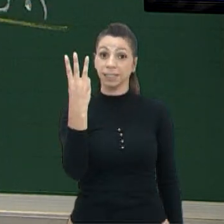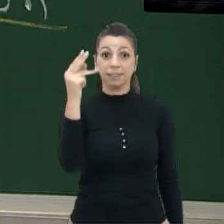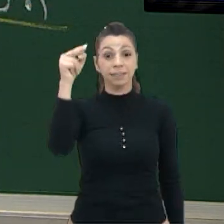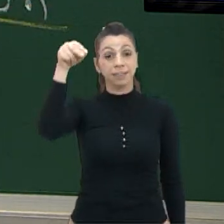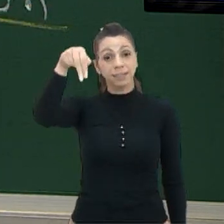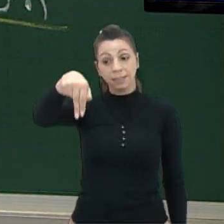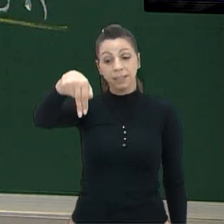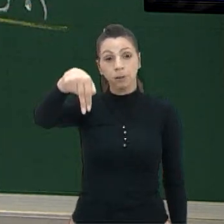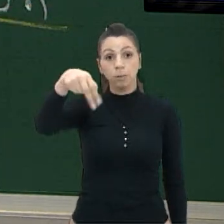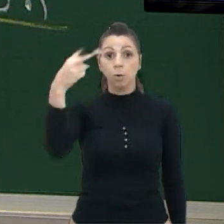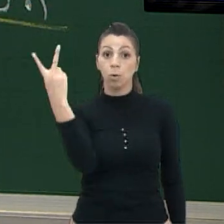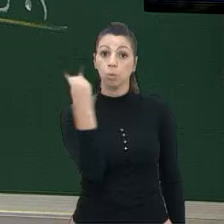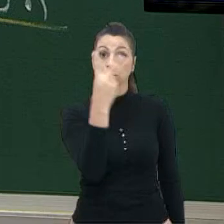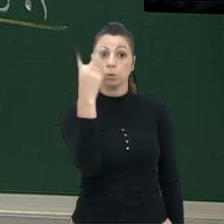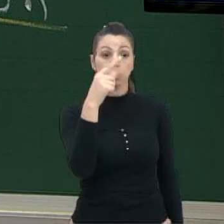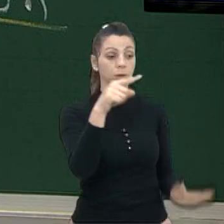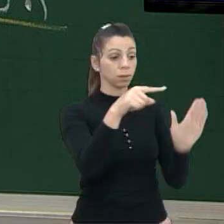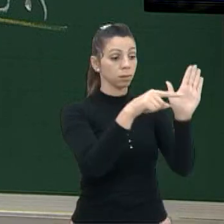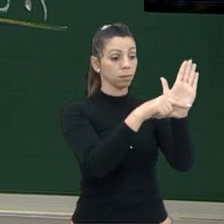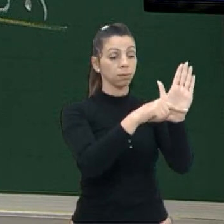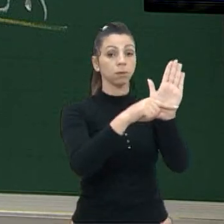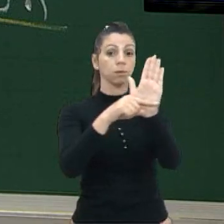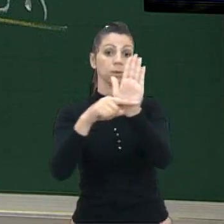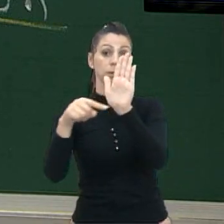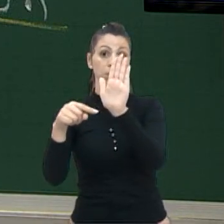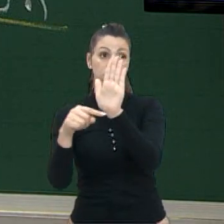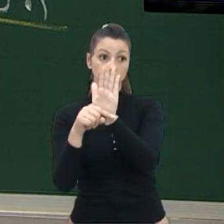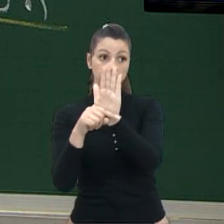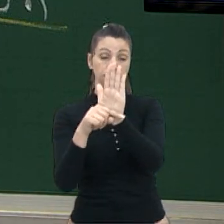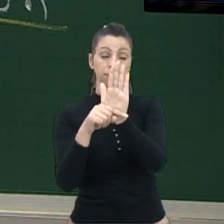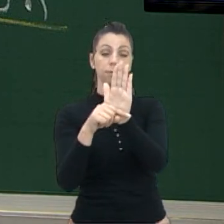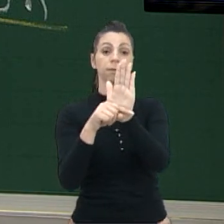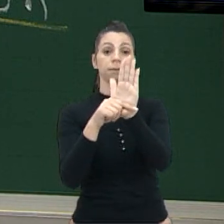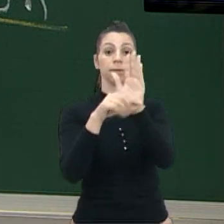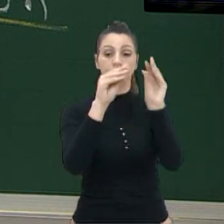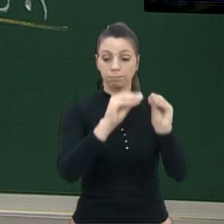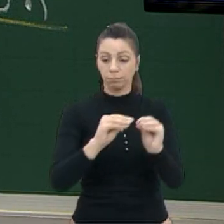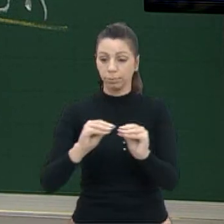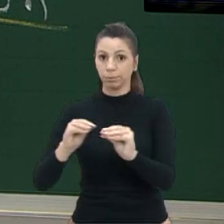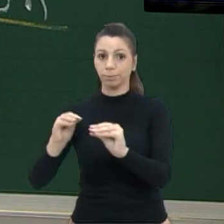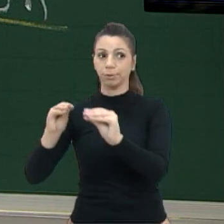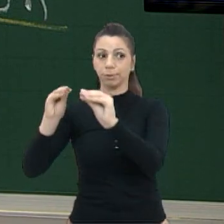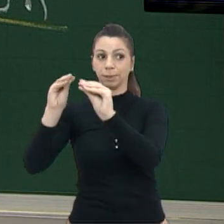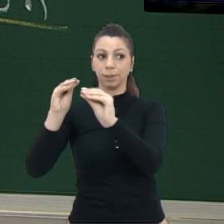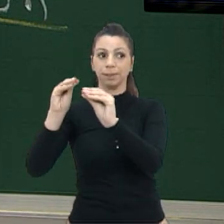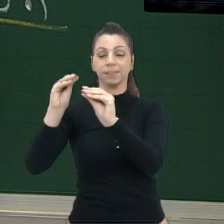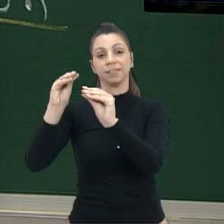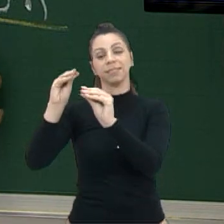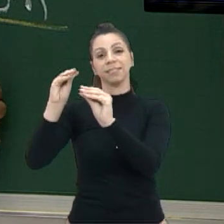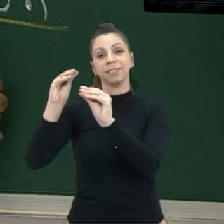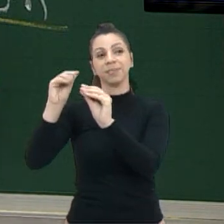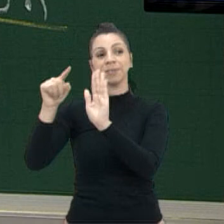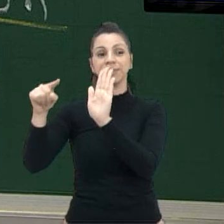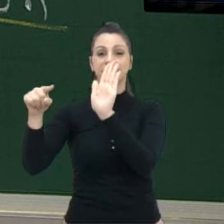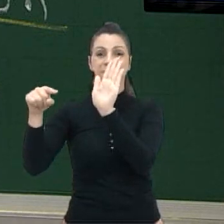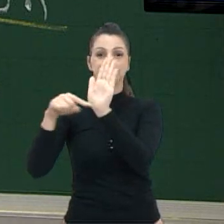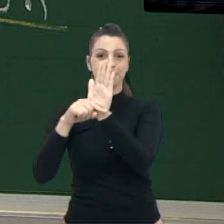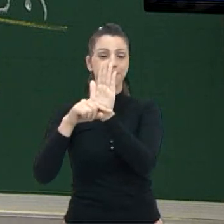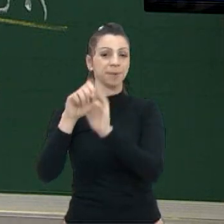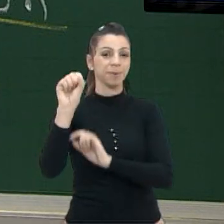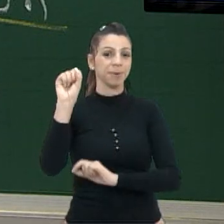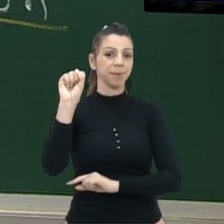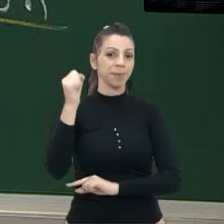Como os dois são negativos, é só eu somar e repetir o sinal de menos. 5 mais 3 é 8, e repete o menos, fica menos